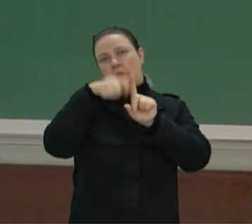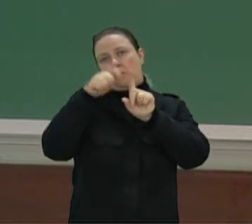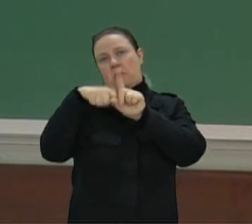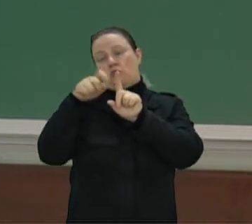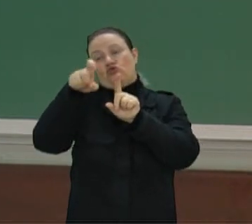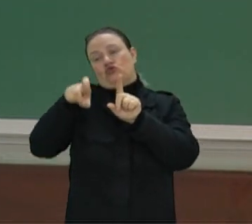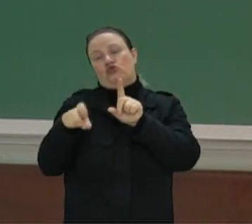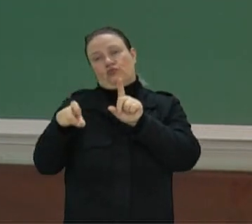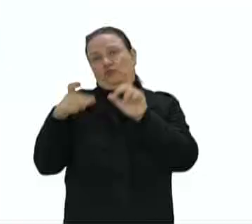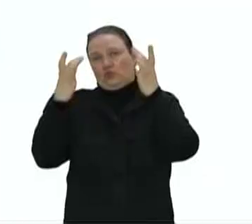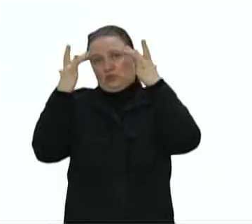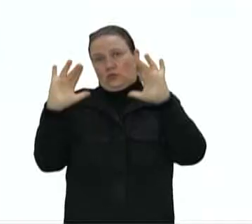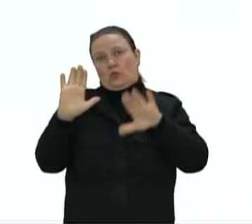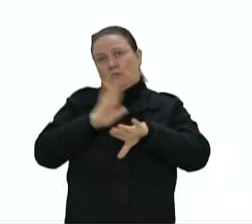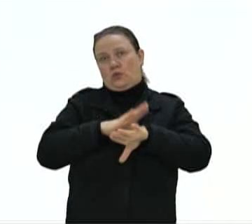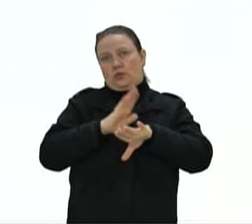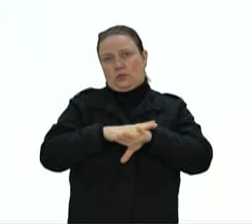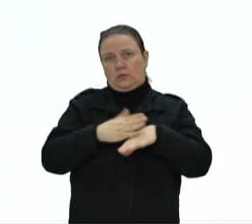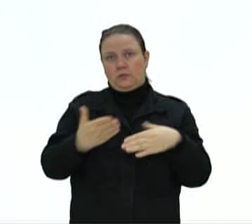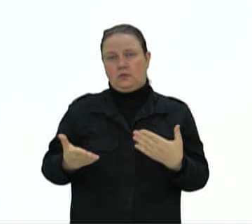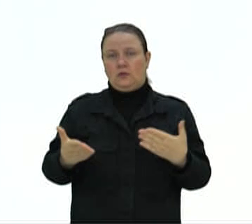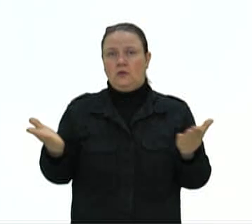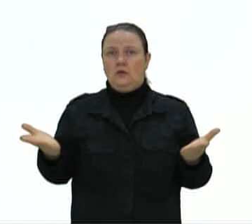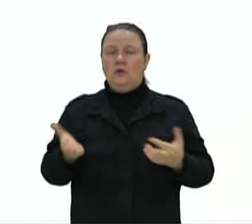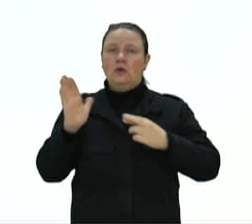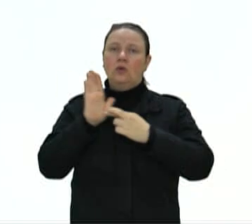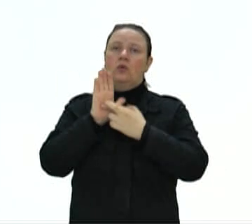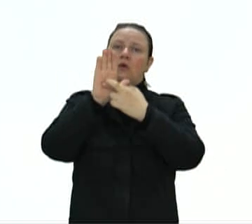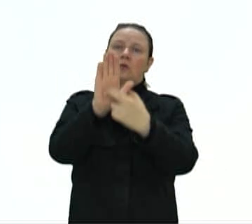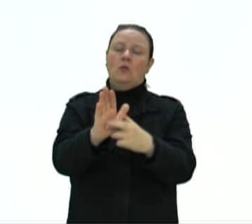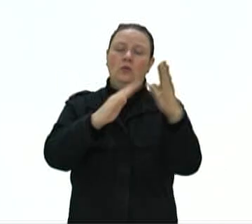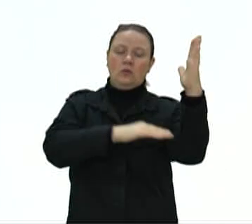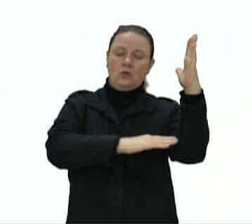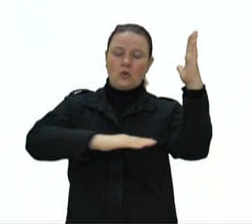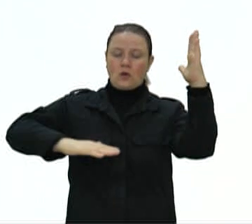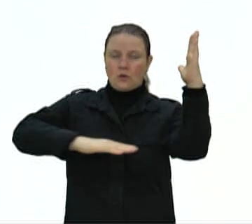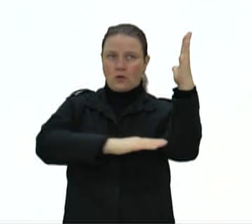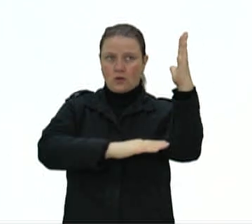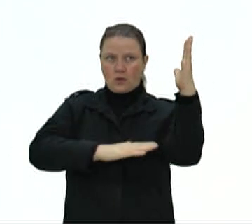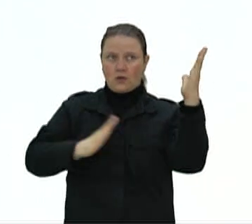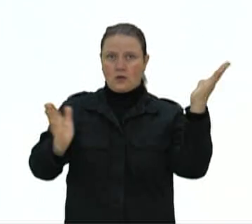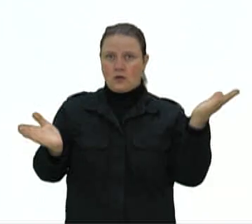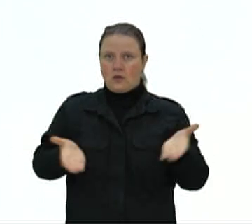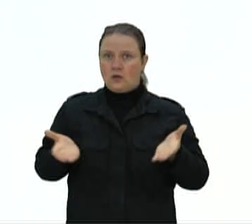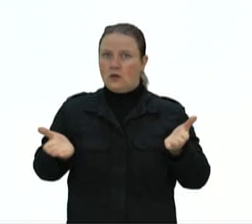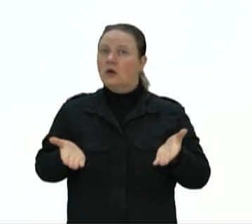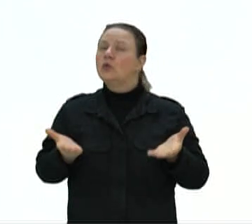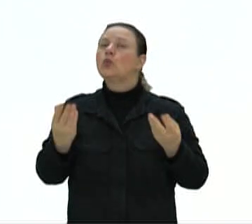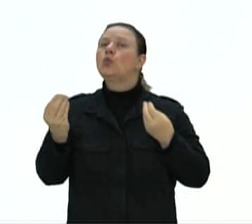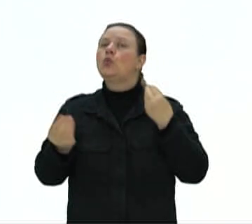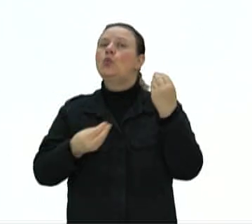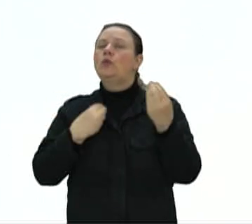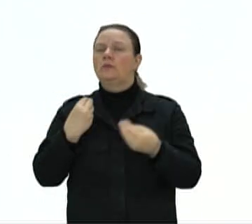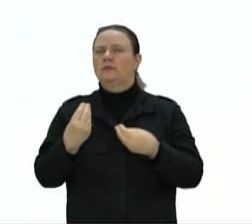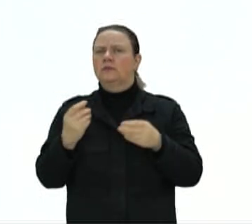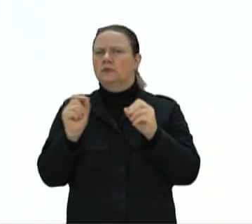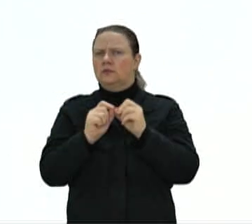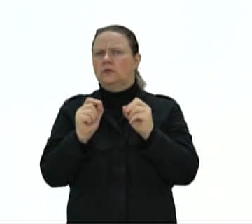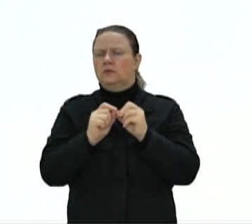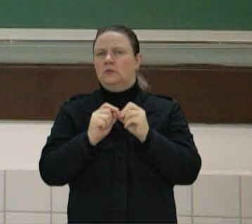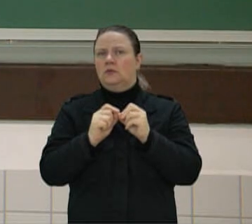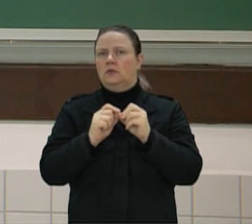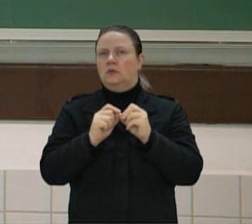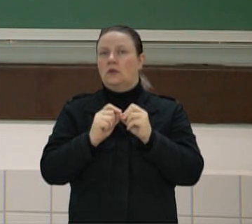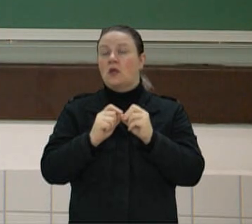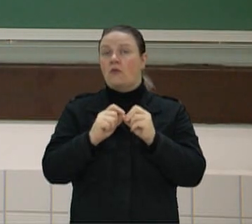meses, certo? Nessas condições, a representação gráfica correta é de quanto? O que você vai fazer, pessoal?